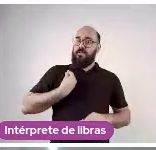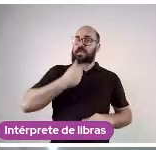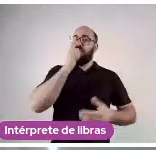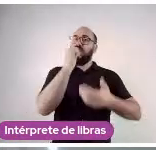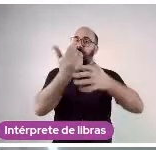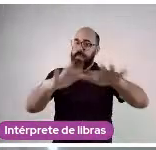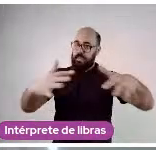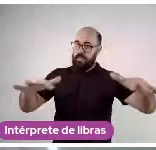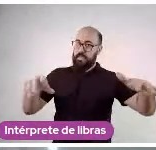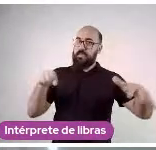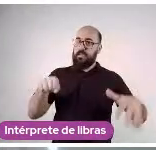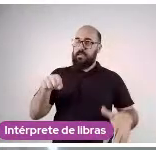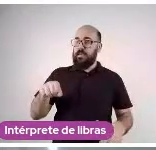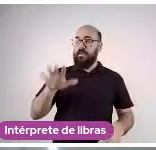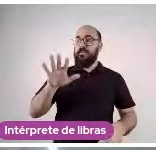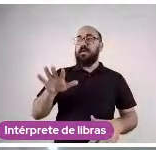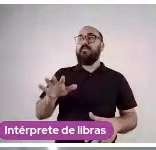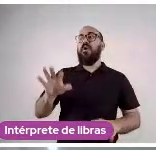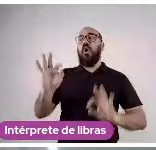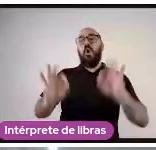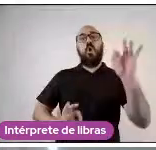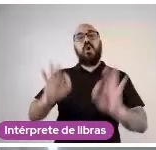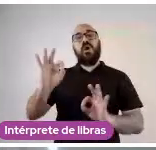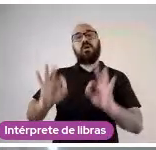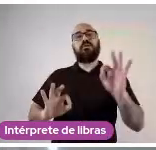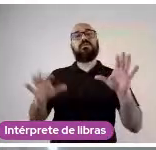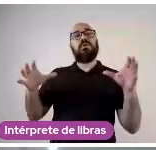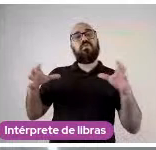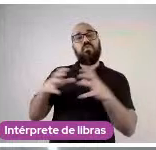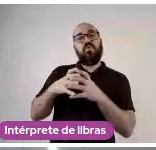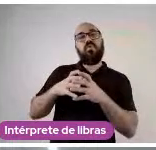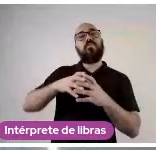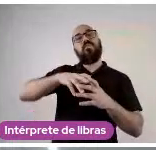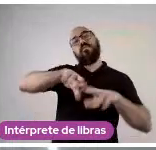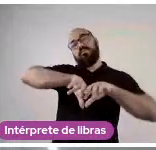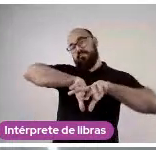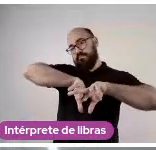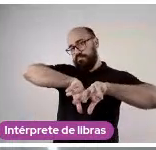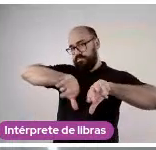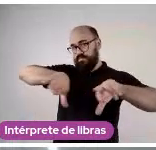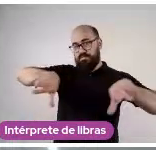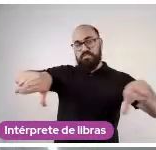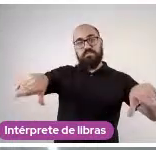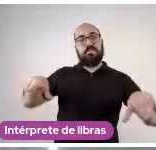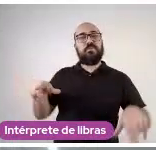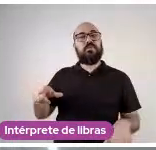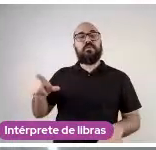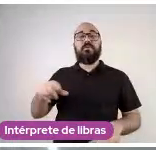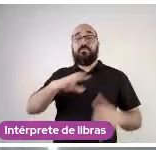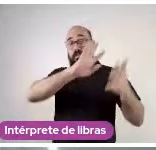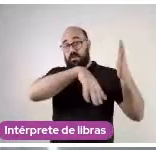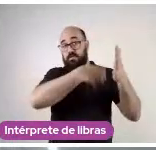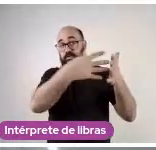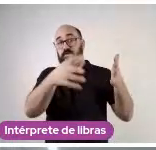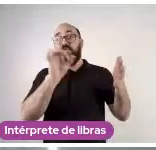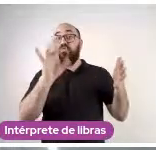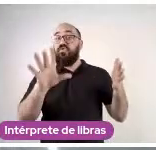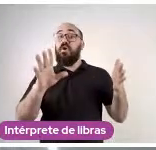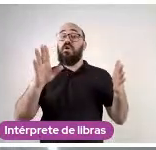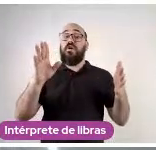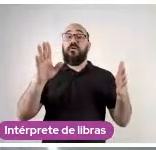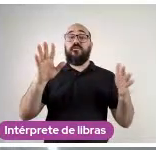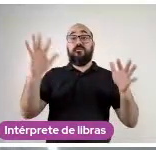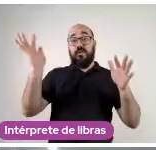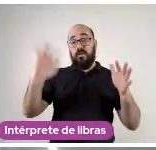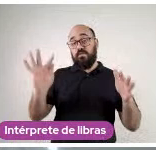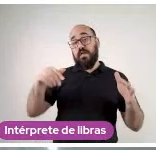foi organizado por um grupo multidisciplinar. Então, a Agenda 2030, na verdade, não é só da Faculdade de Oceanografia,